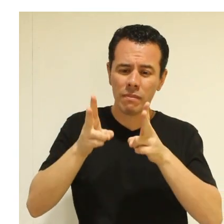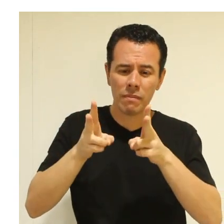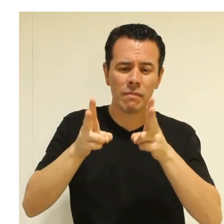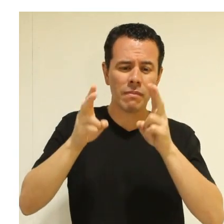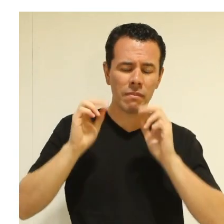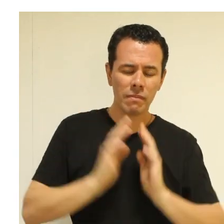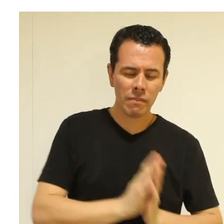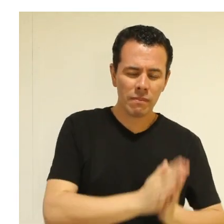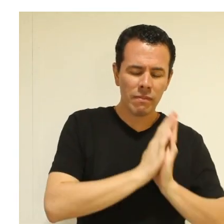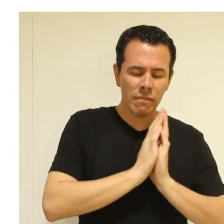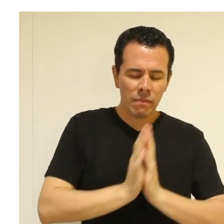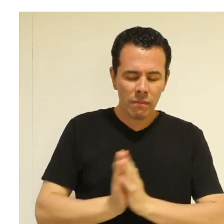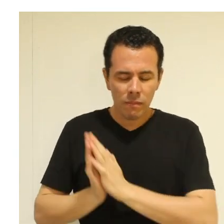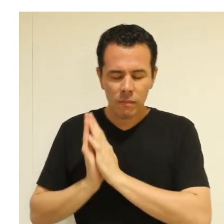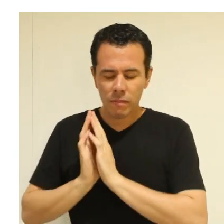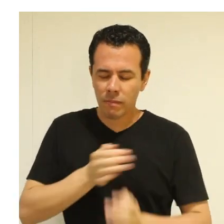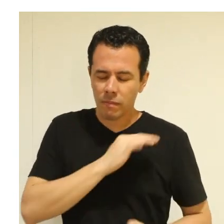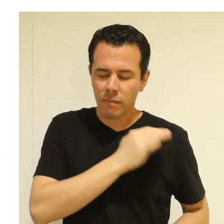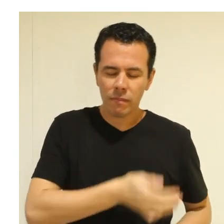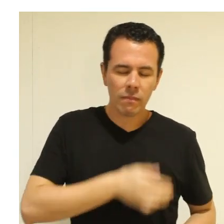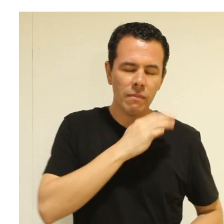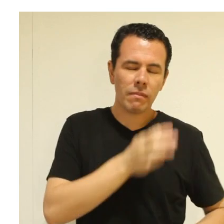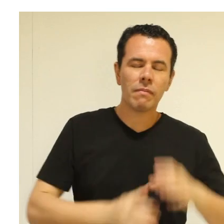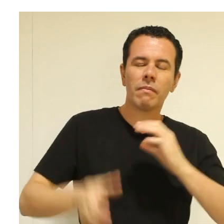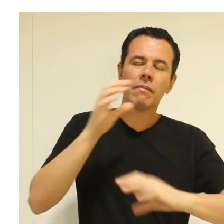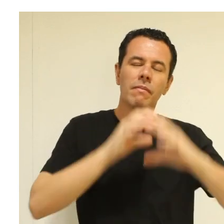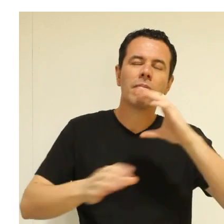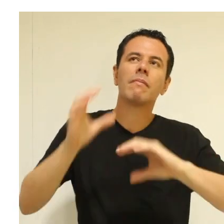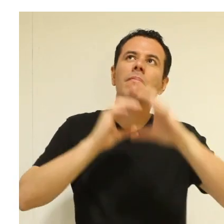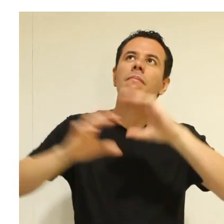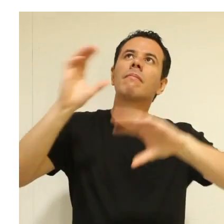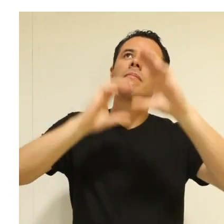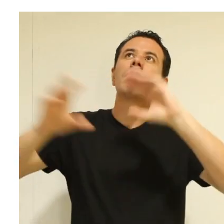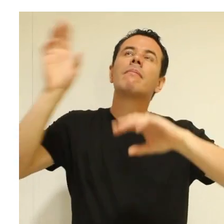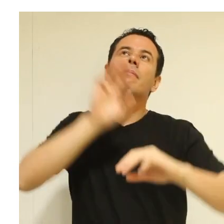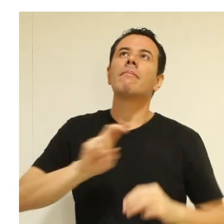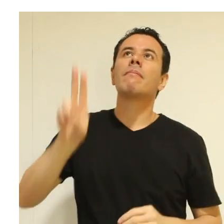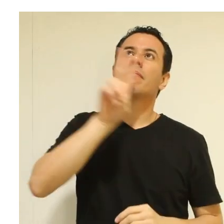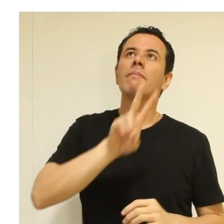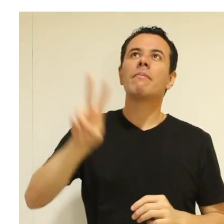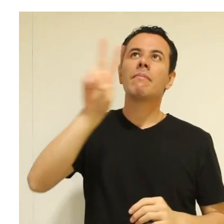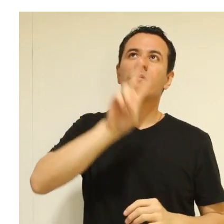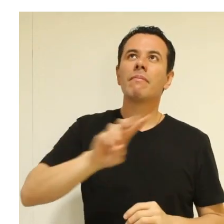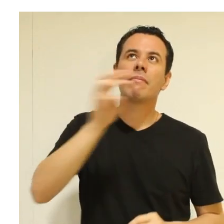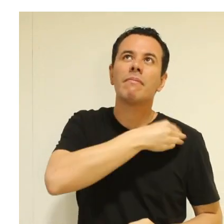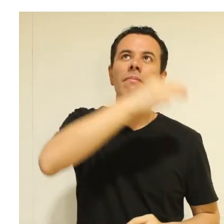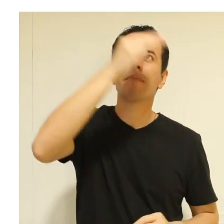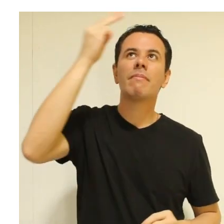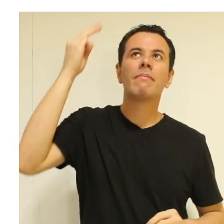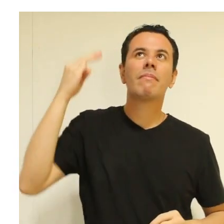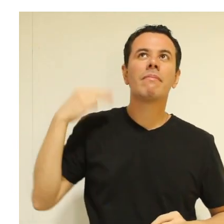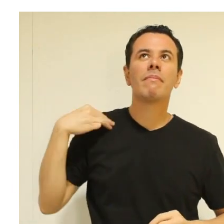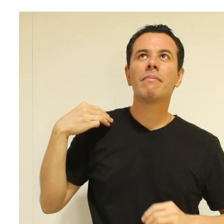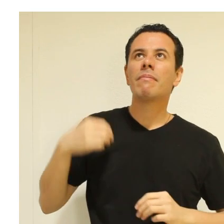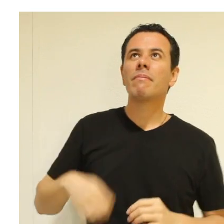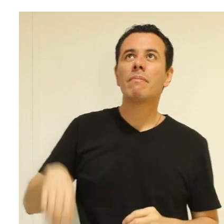me vejo a rezar, e meu coração se põe a cantar pra Virgem de Nazaré.